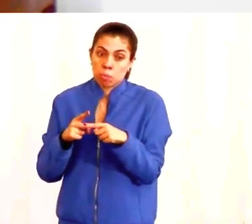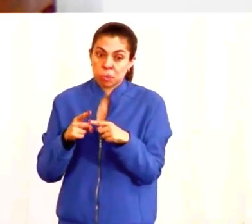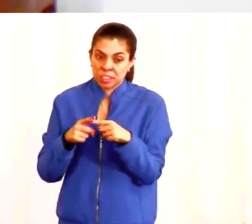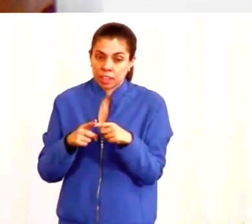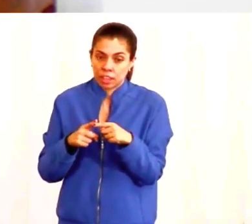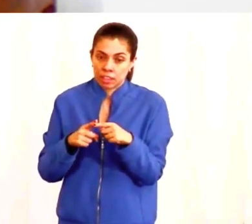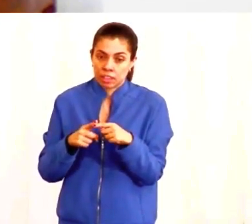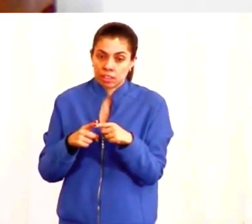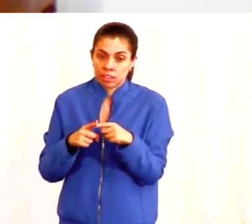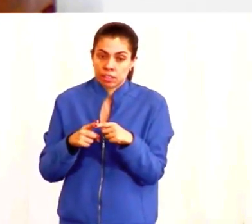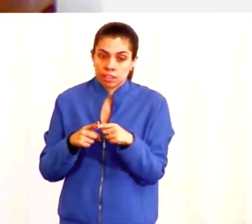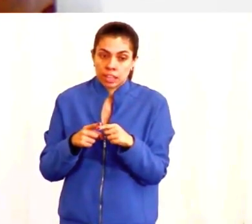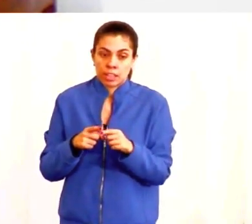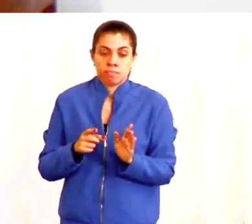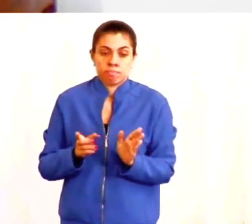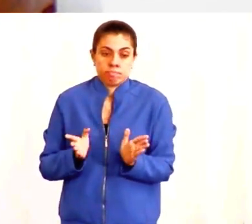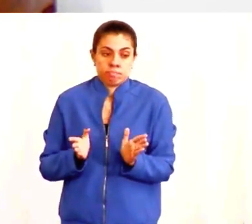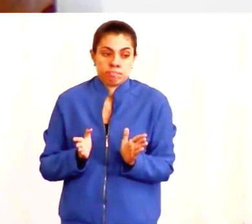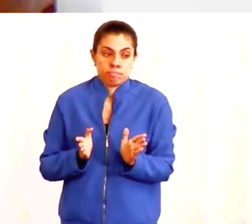o sistema